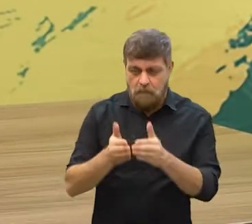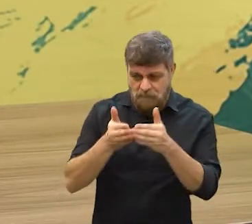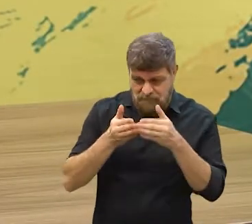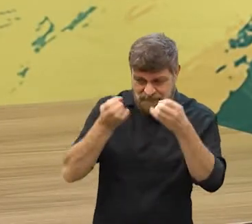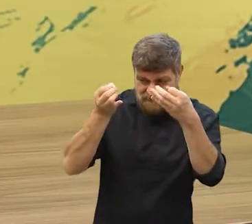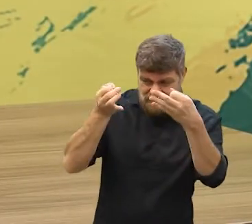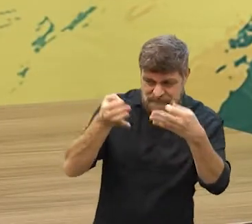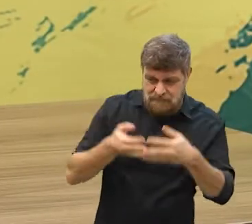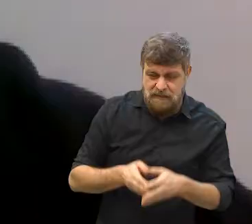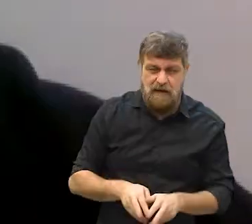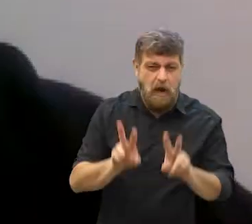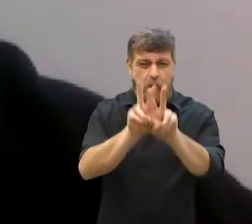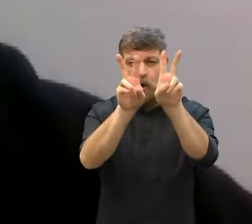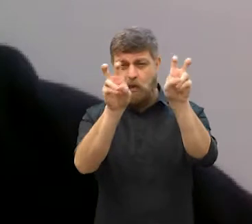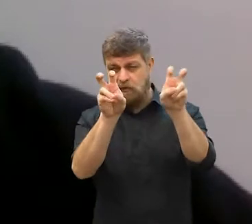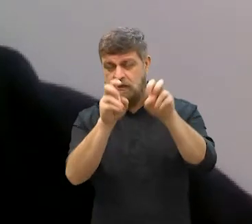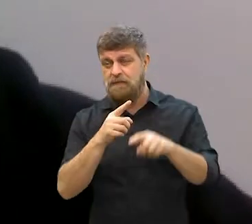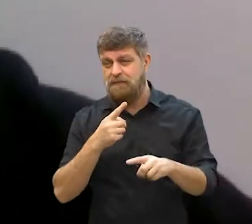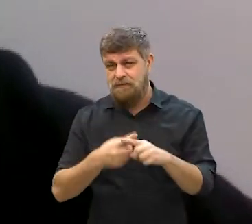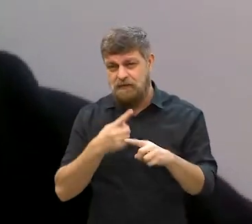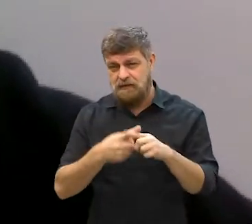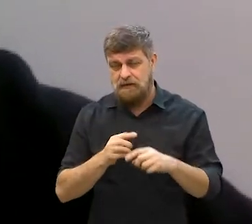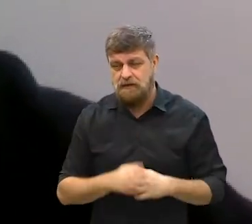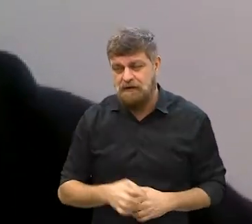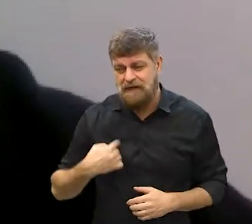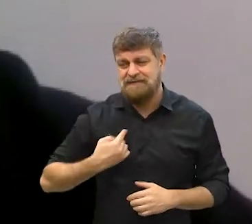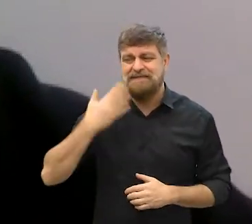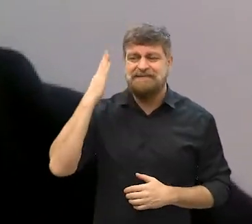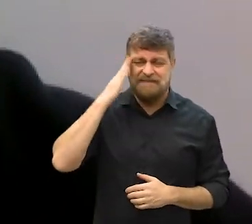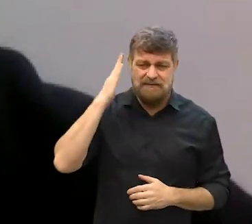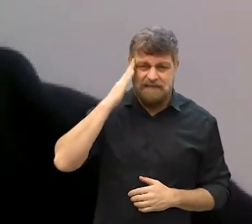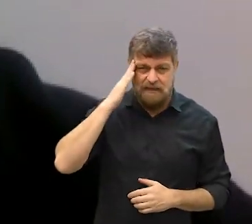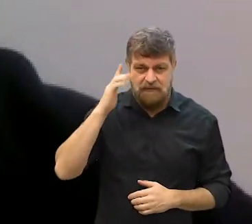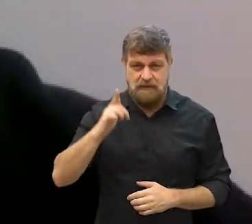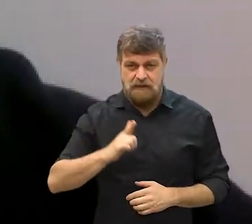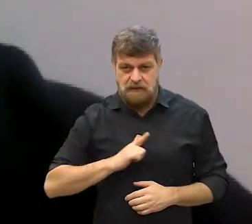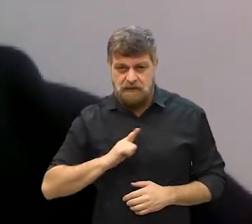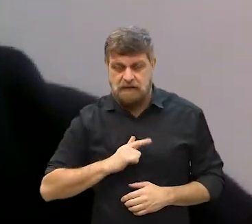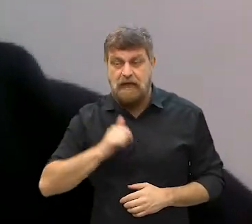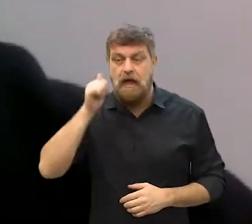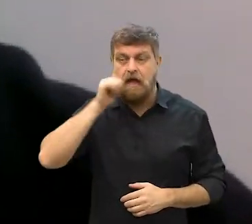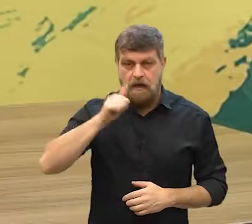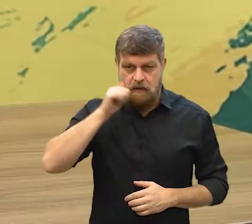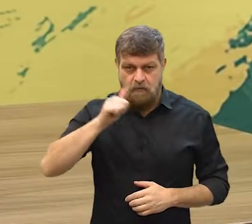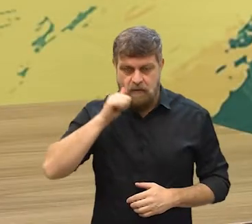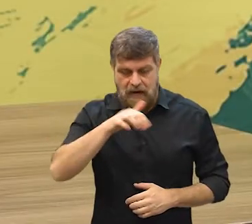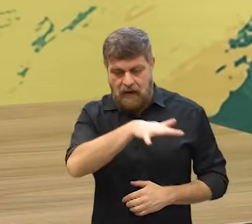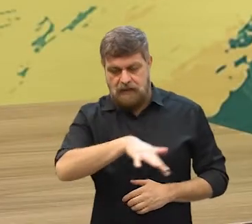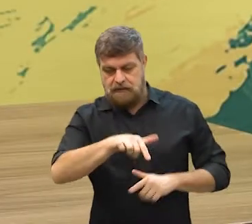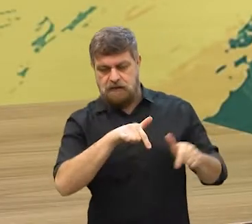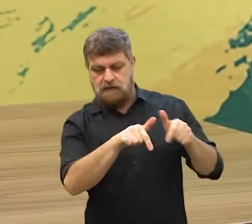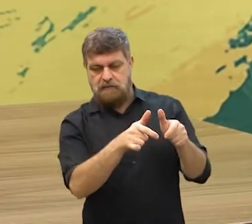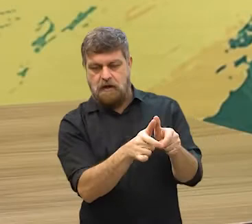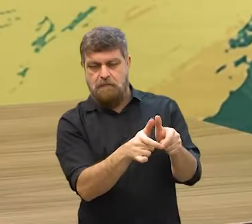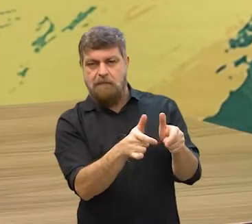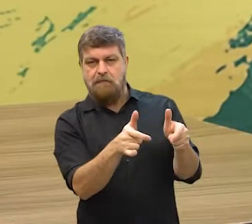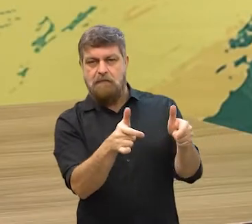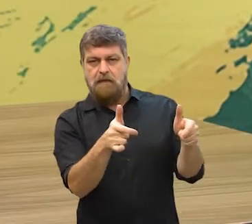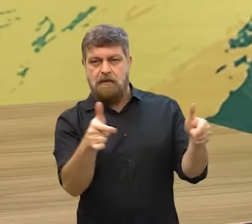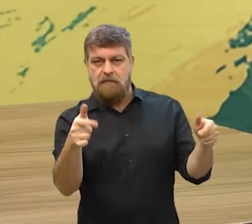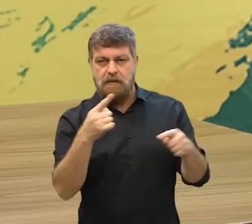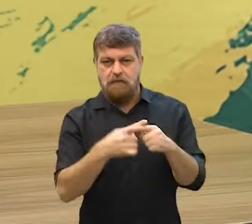situação, porque é evidente, de fato, o crescimento das mulheres, principalmente por conta